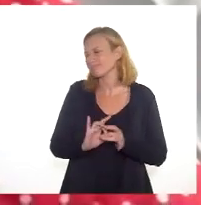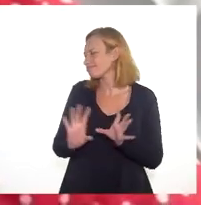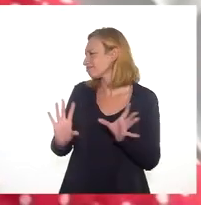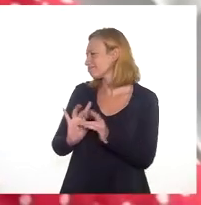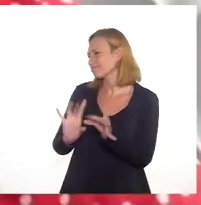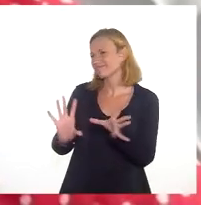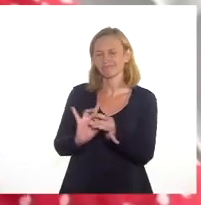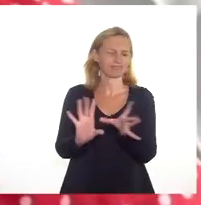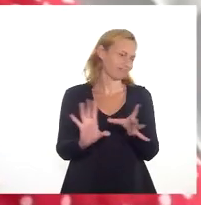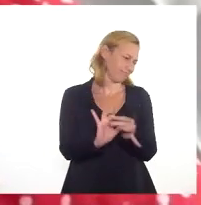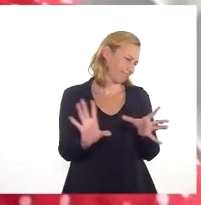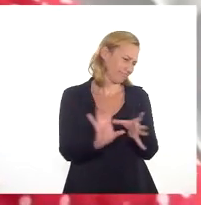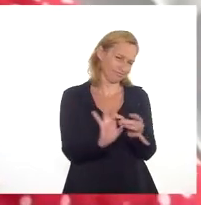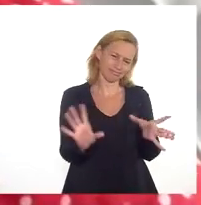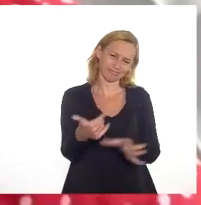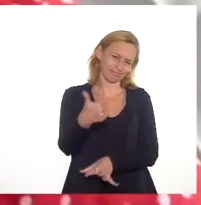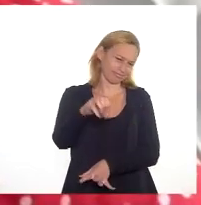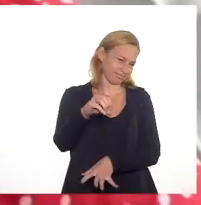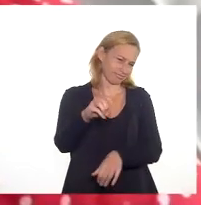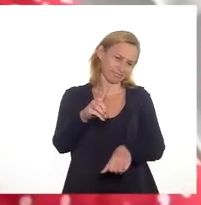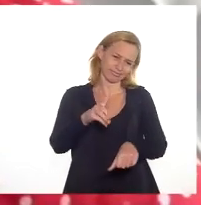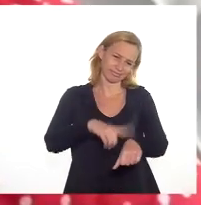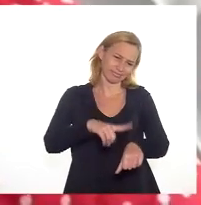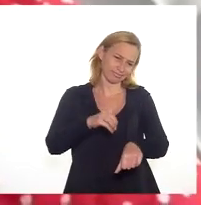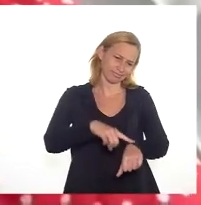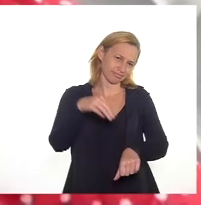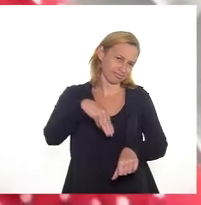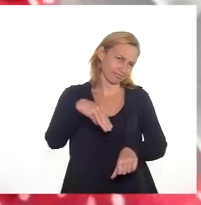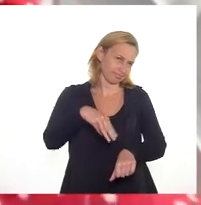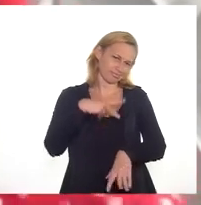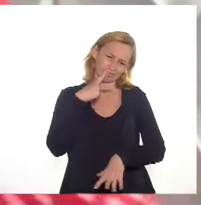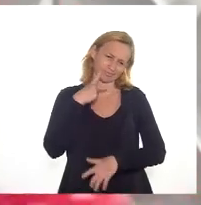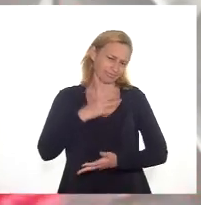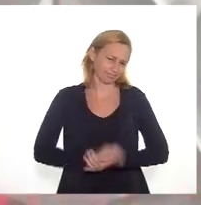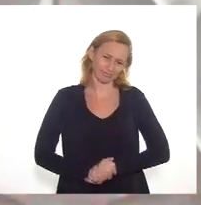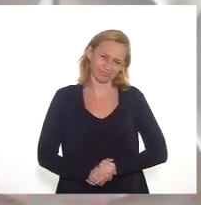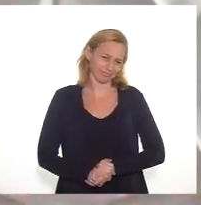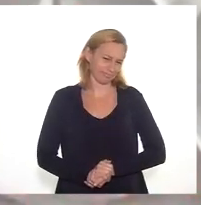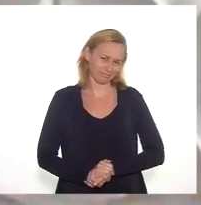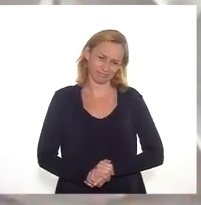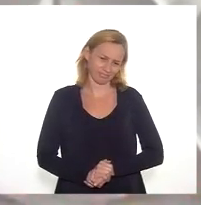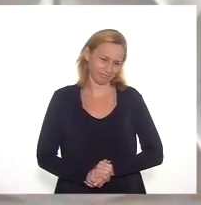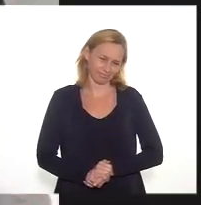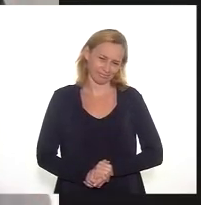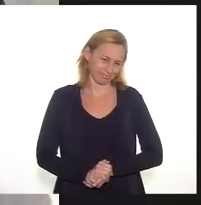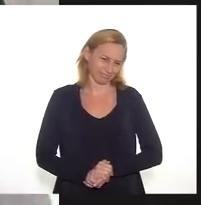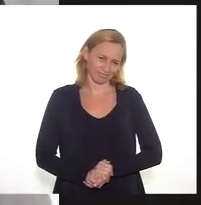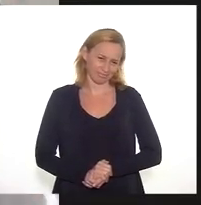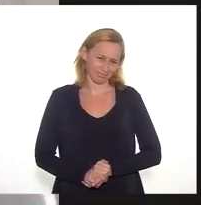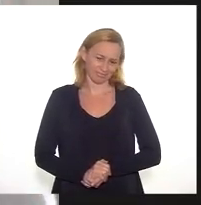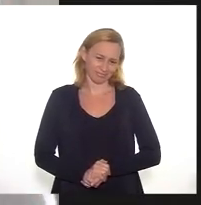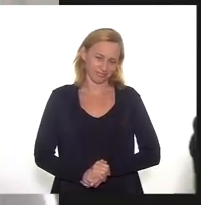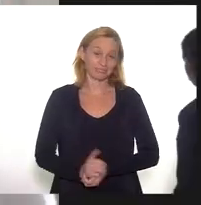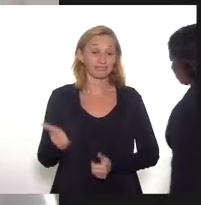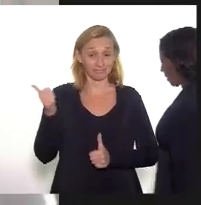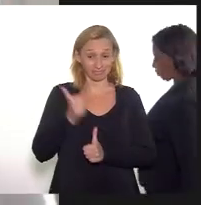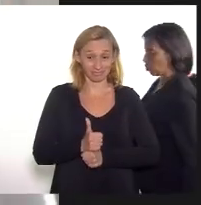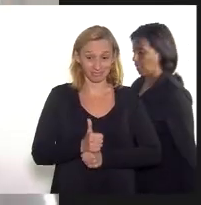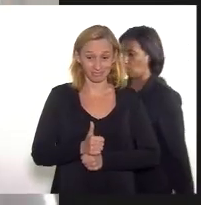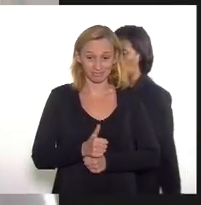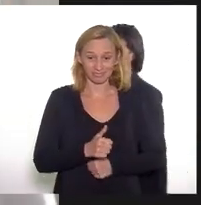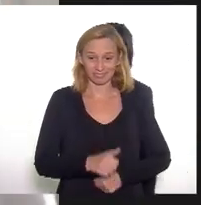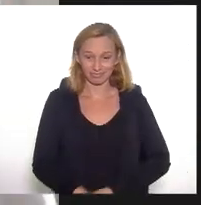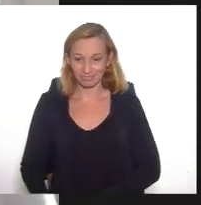vontade. Vossa Excelência tem 10 minutos para a sua manifestação. Muito obrigada, deputada. Boa